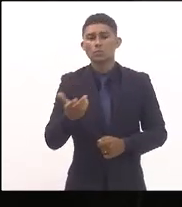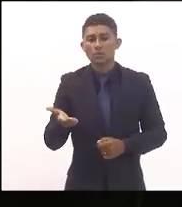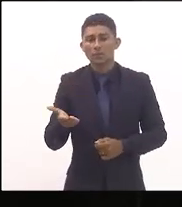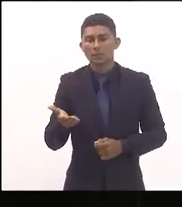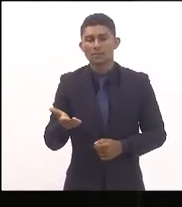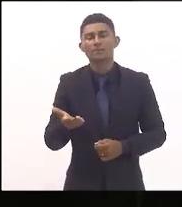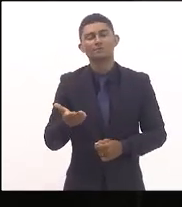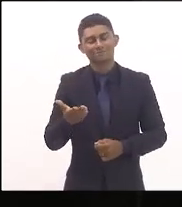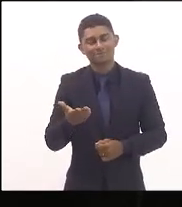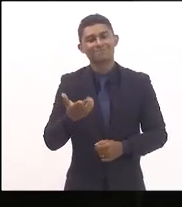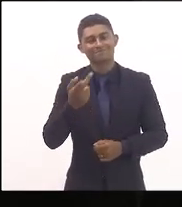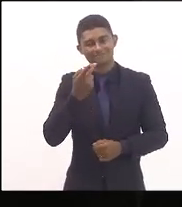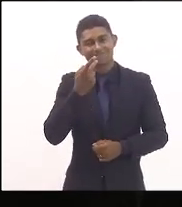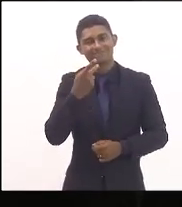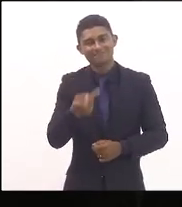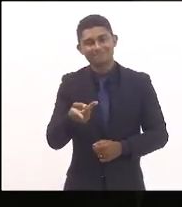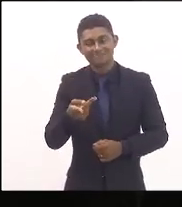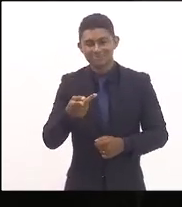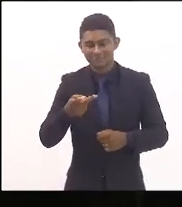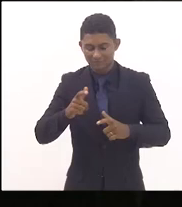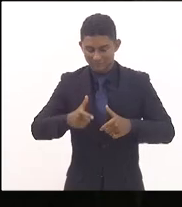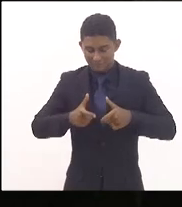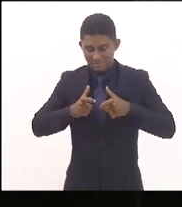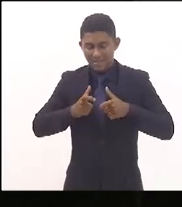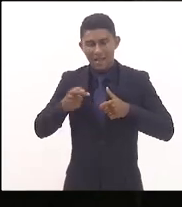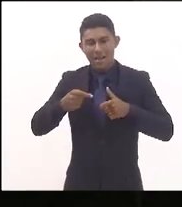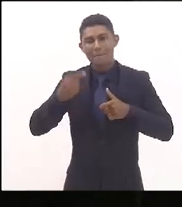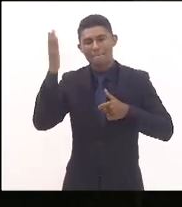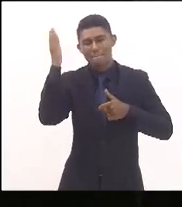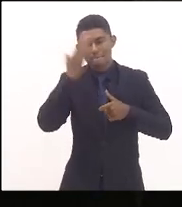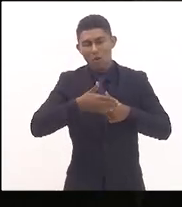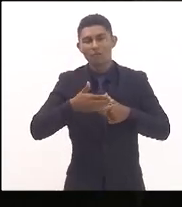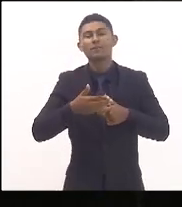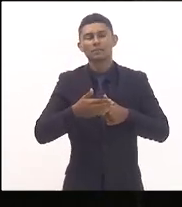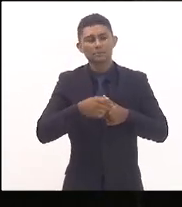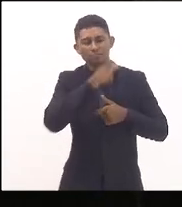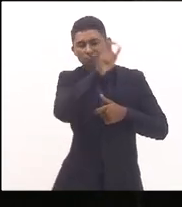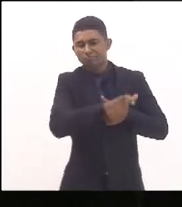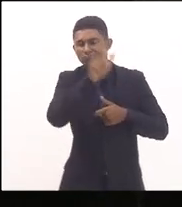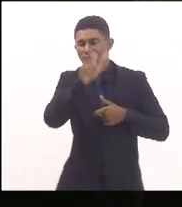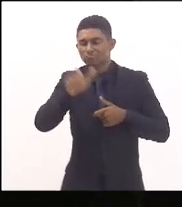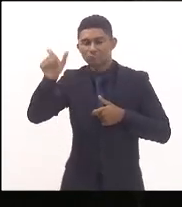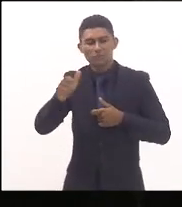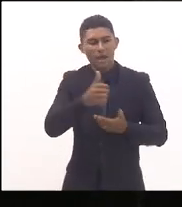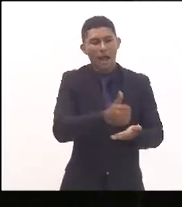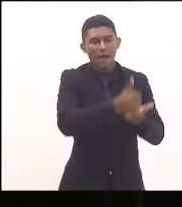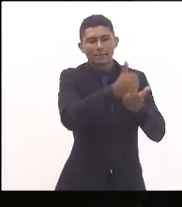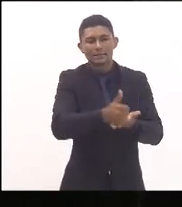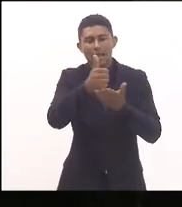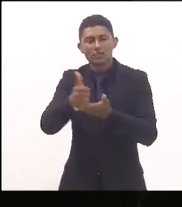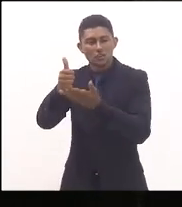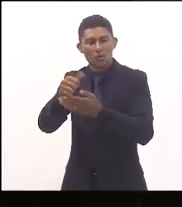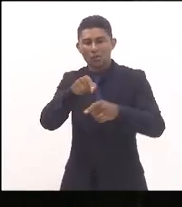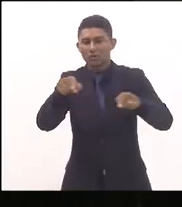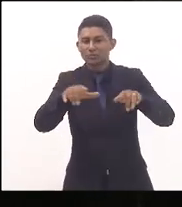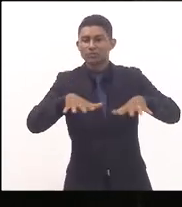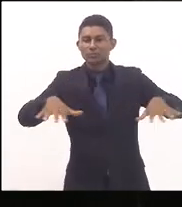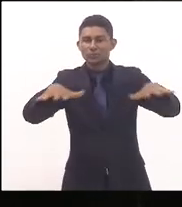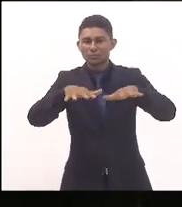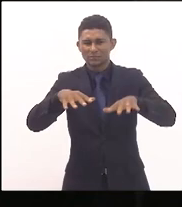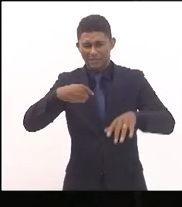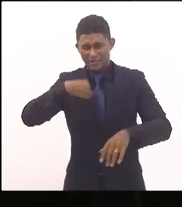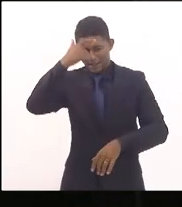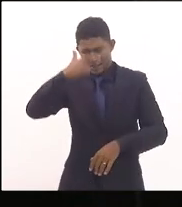volto a dizer ratificar o trabalho do assessor não é a Flávia Aguiar só que está recebendo essa